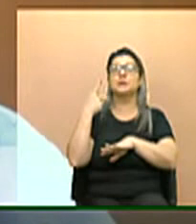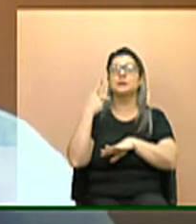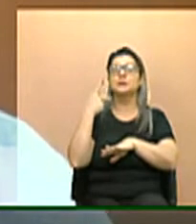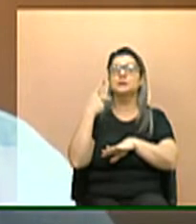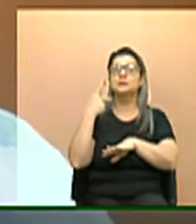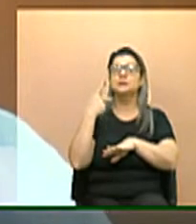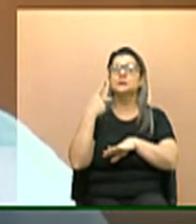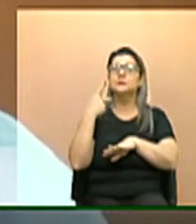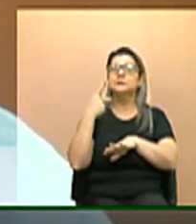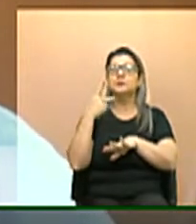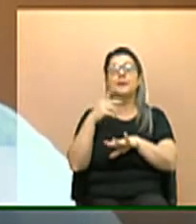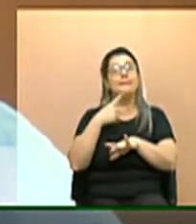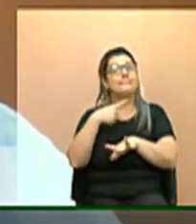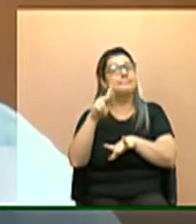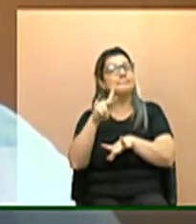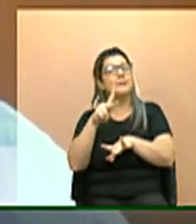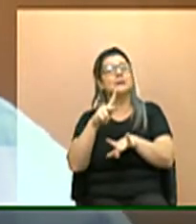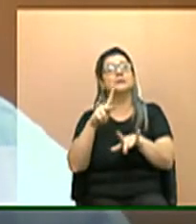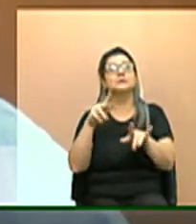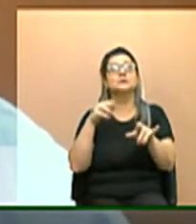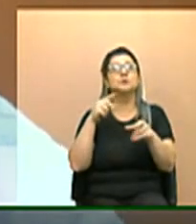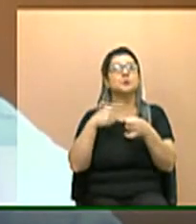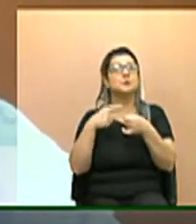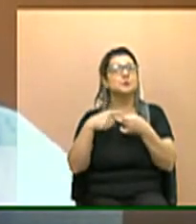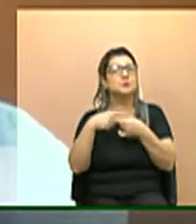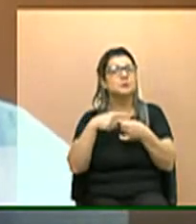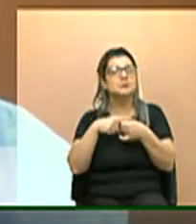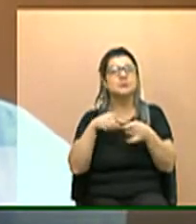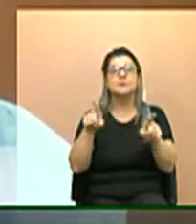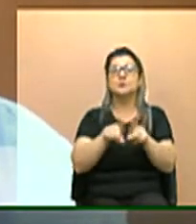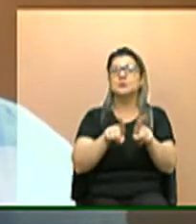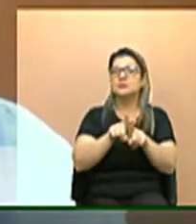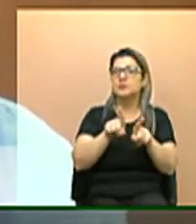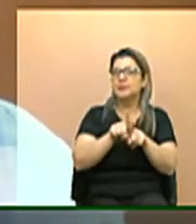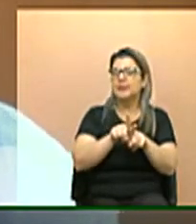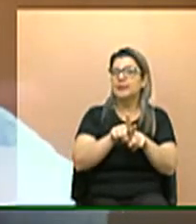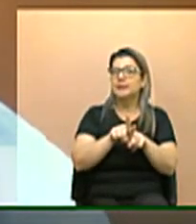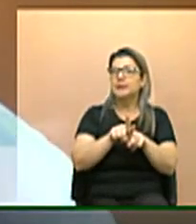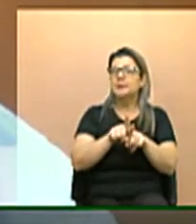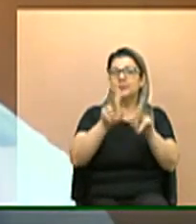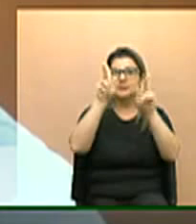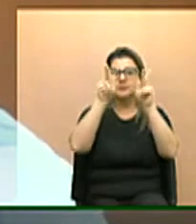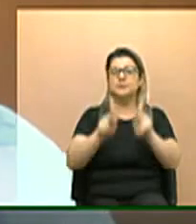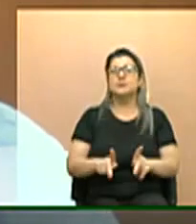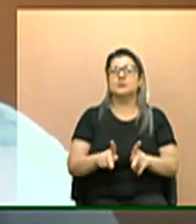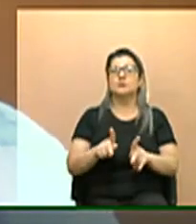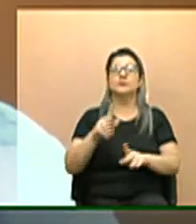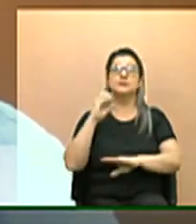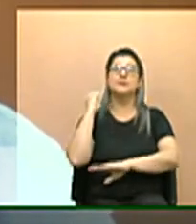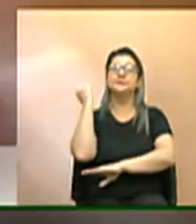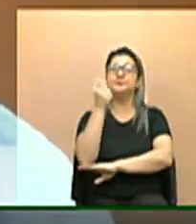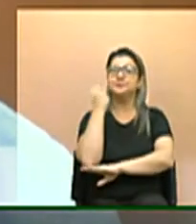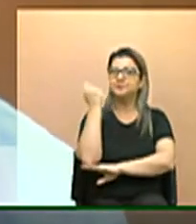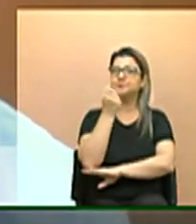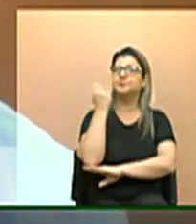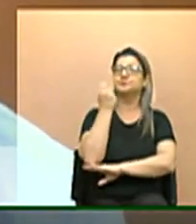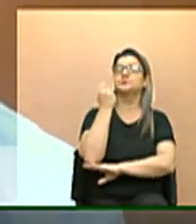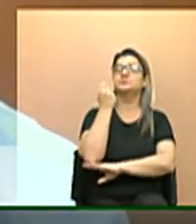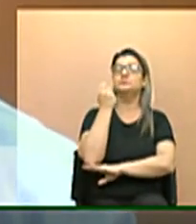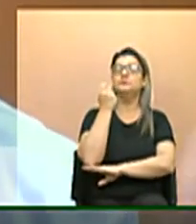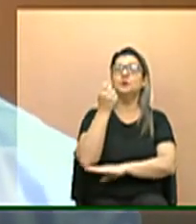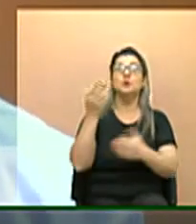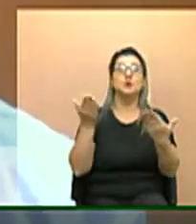não onerosa para os municípios, mas especialmente para os cidadãos e cidadãs gaúchas que estão em áreas hoje que não